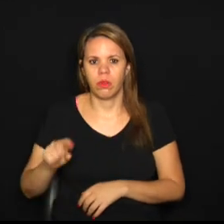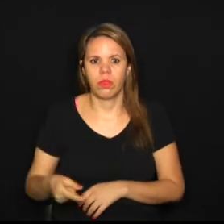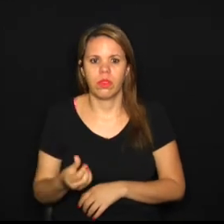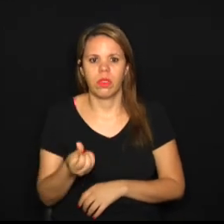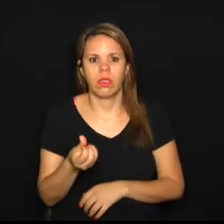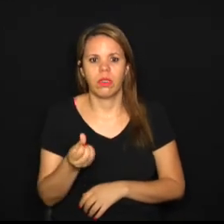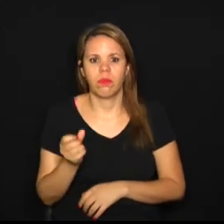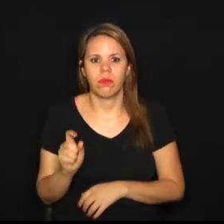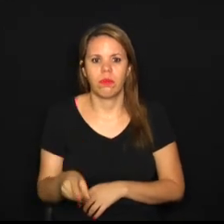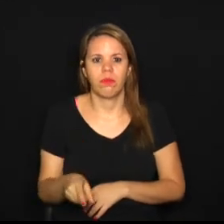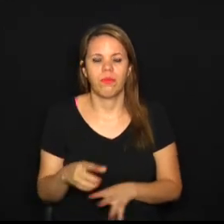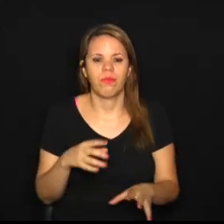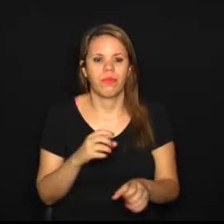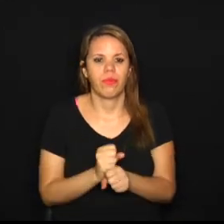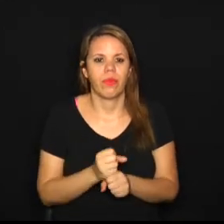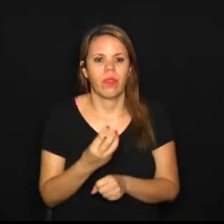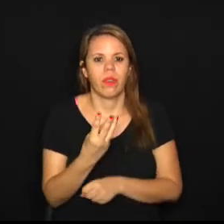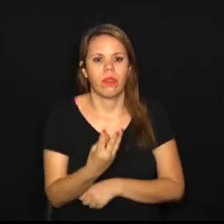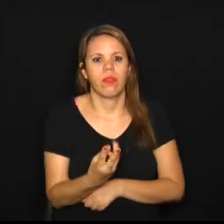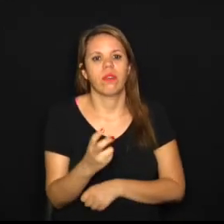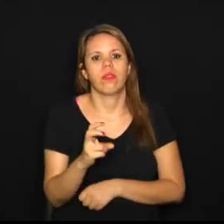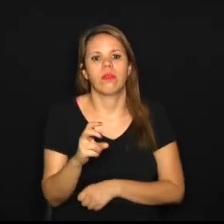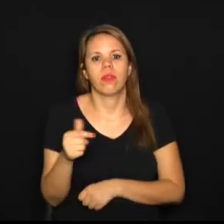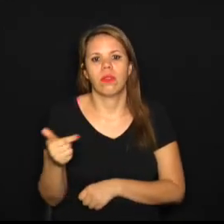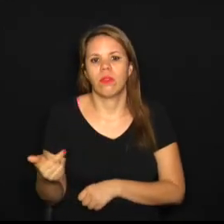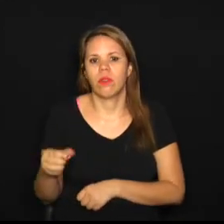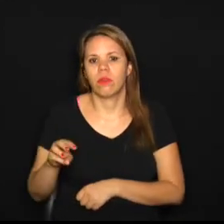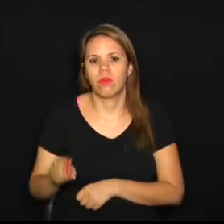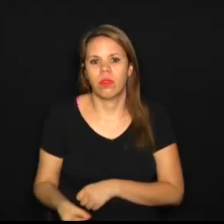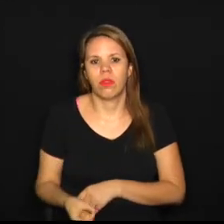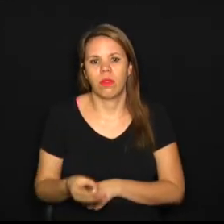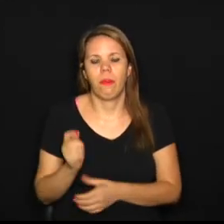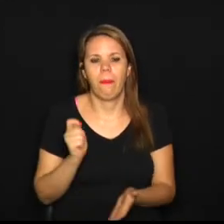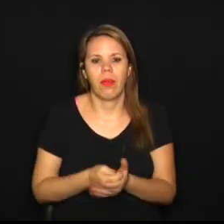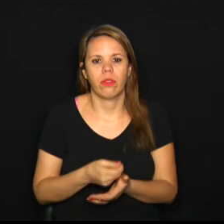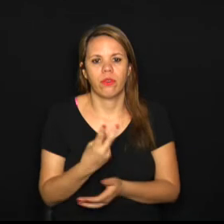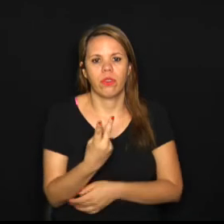408.600.000. Desse total empenhou 352 milhões e pagou